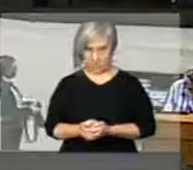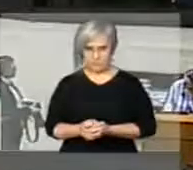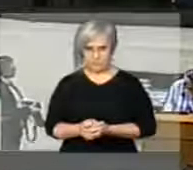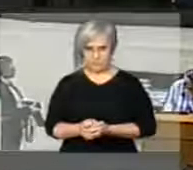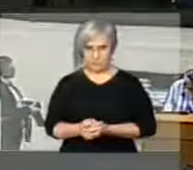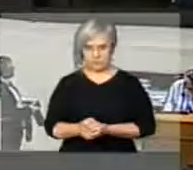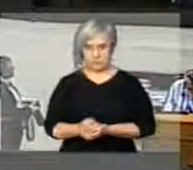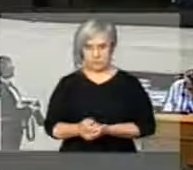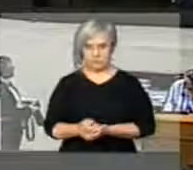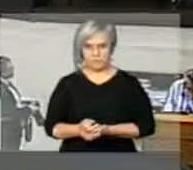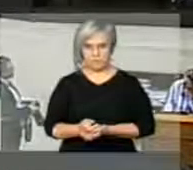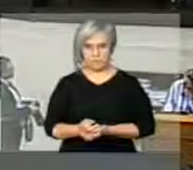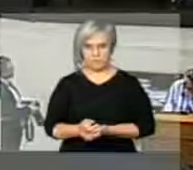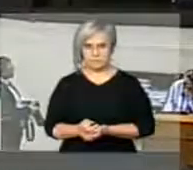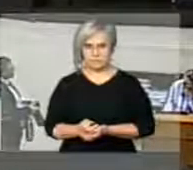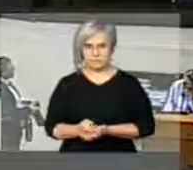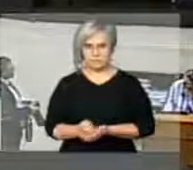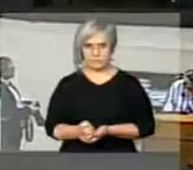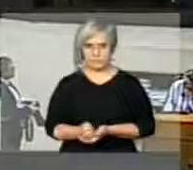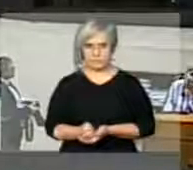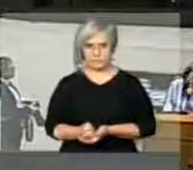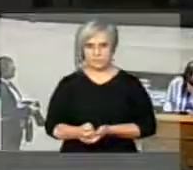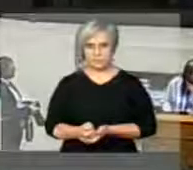Já chegou a comunicação.